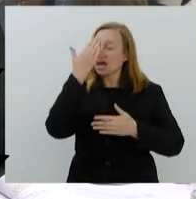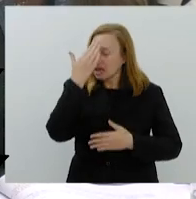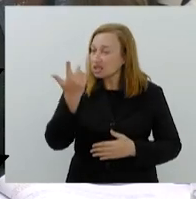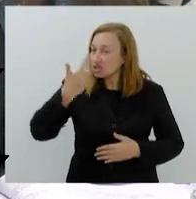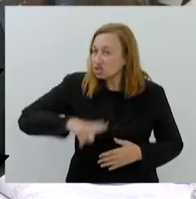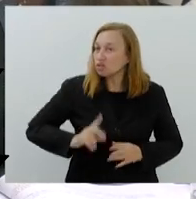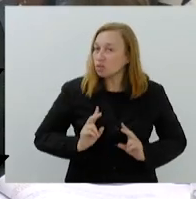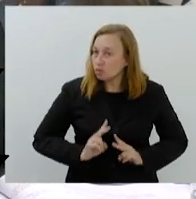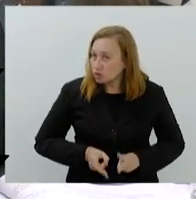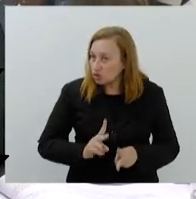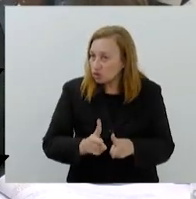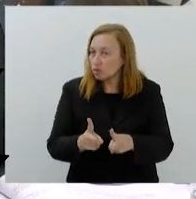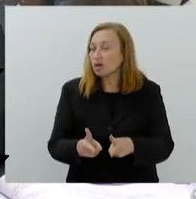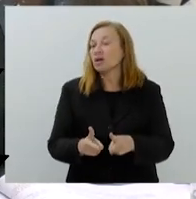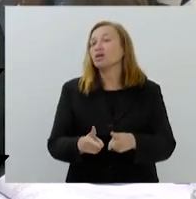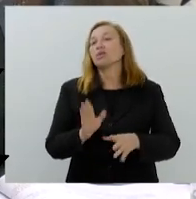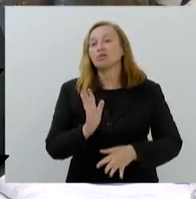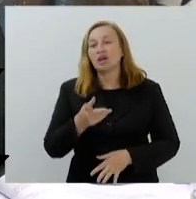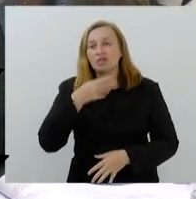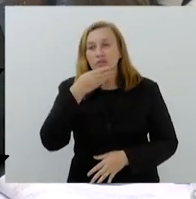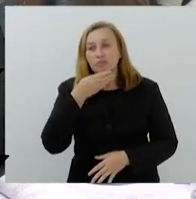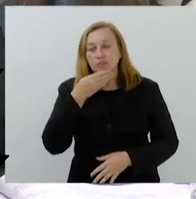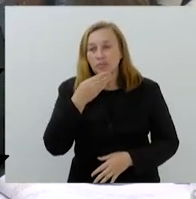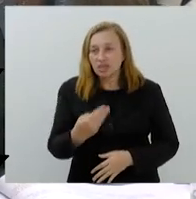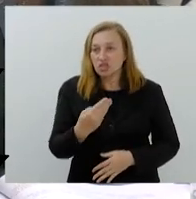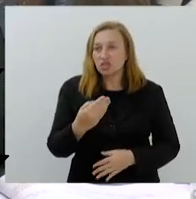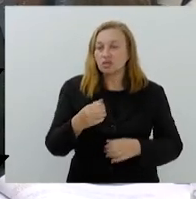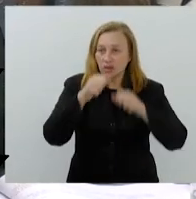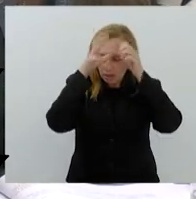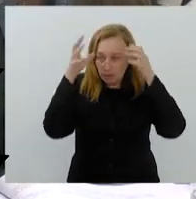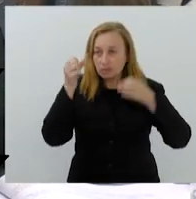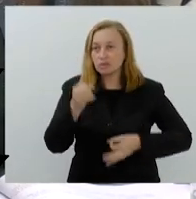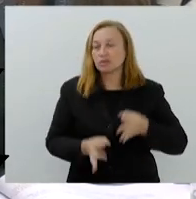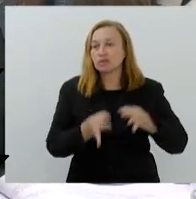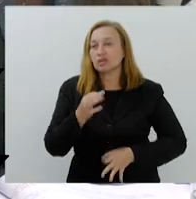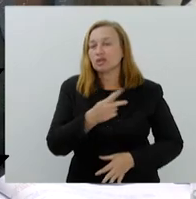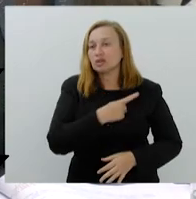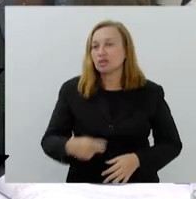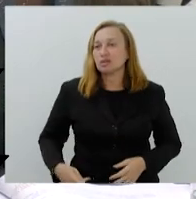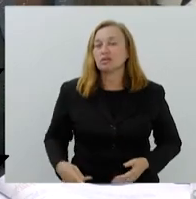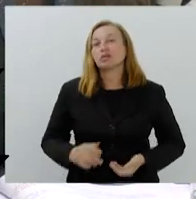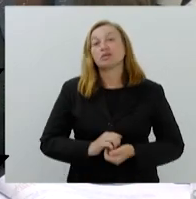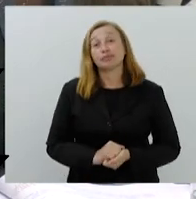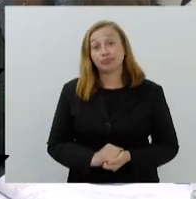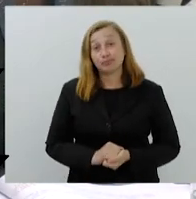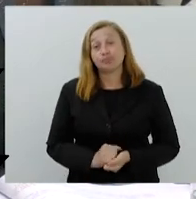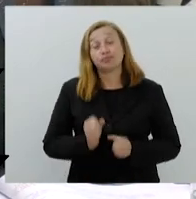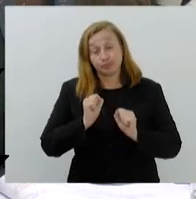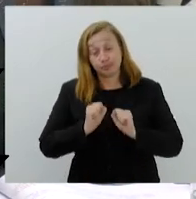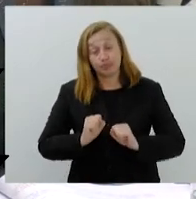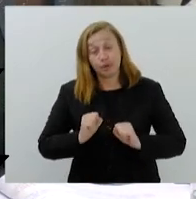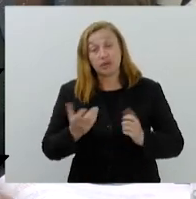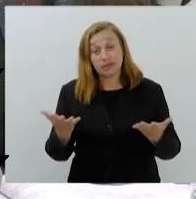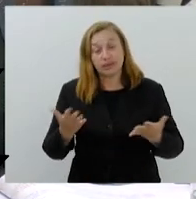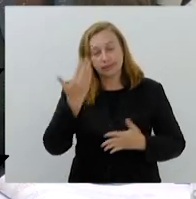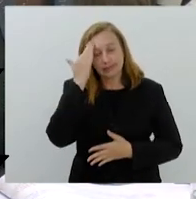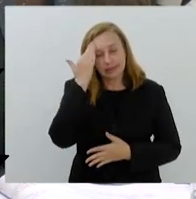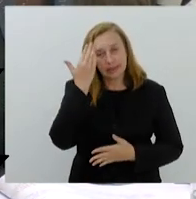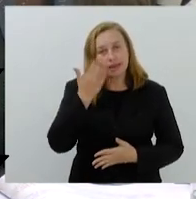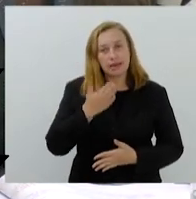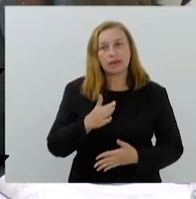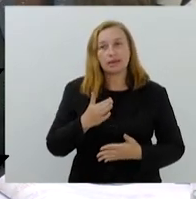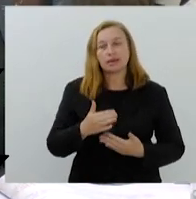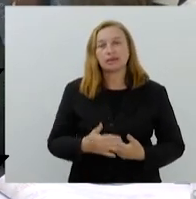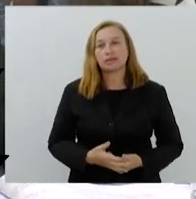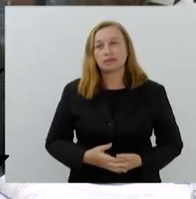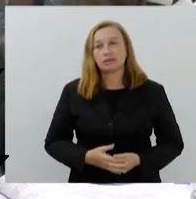vamos continuar, inclusive, como eu disse, pedindo uma audiência ao presidente do Tribunal de Justiça para que possa entender e levar